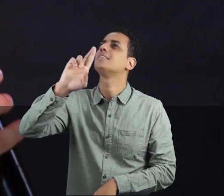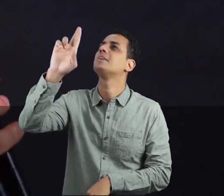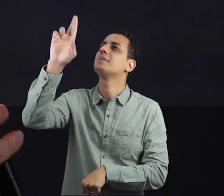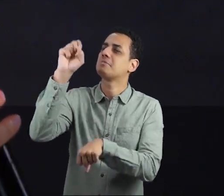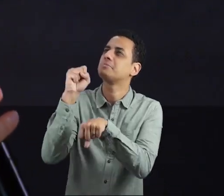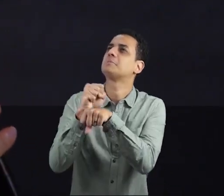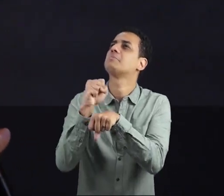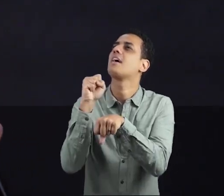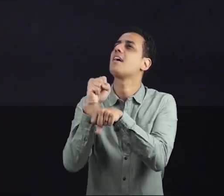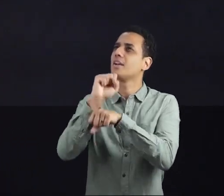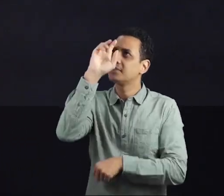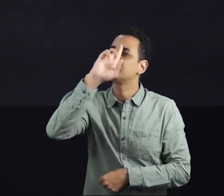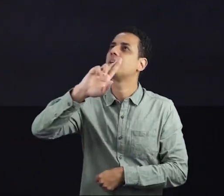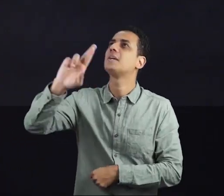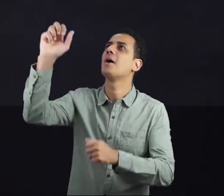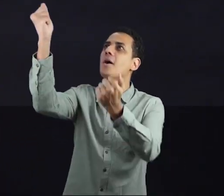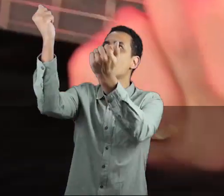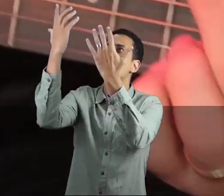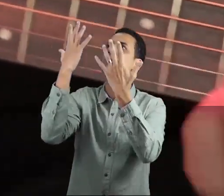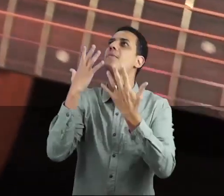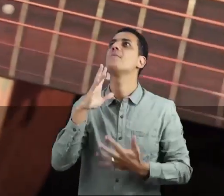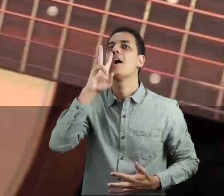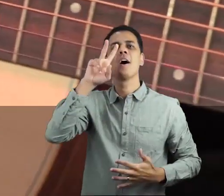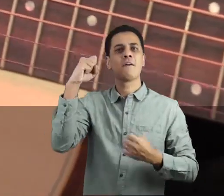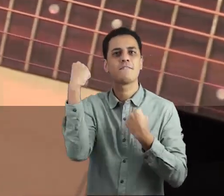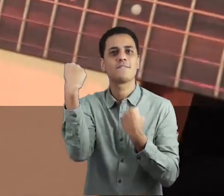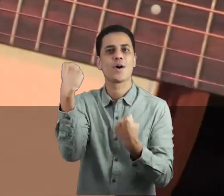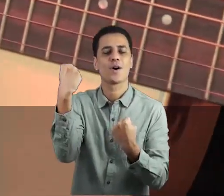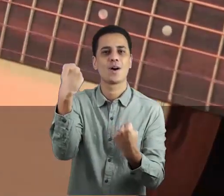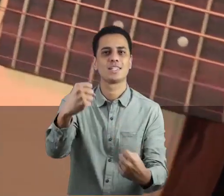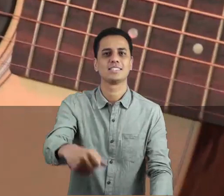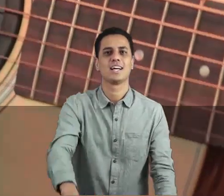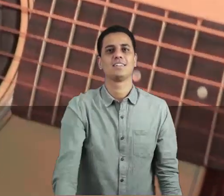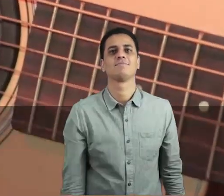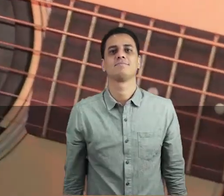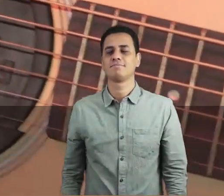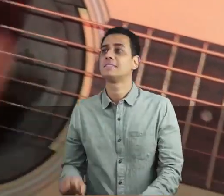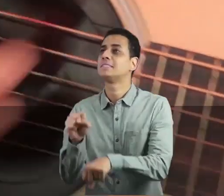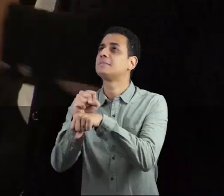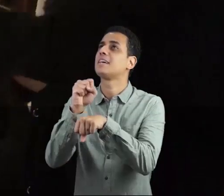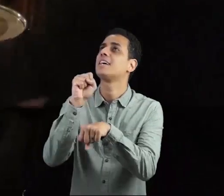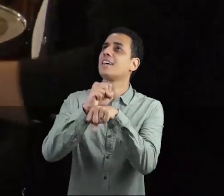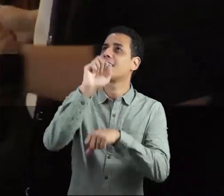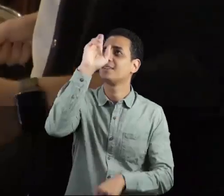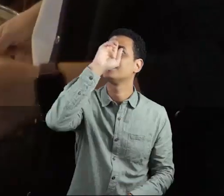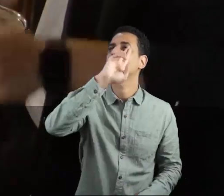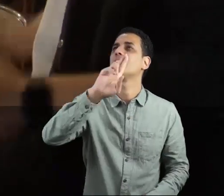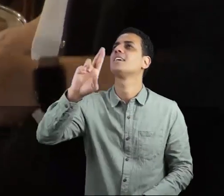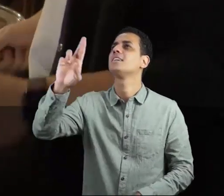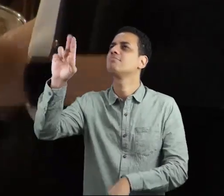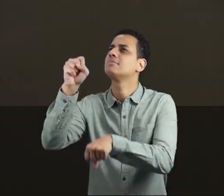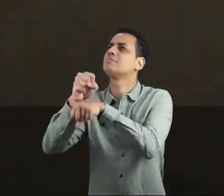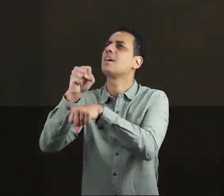vem se esperarmos no Senhor, esperarmos no Senhor, esperarmos no Senhor.